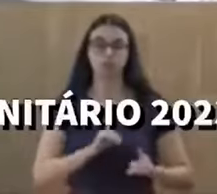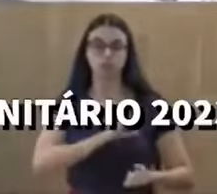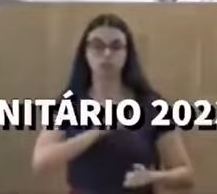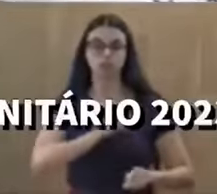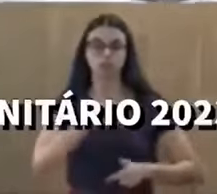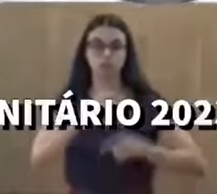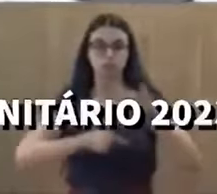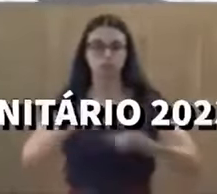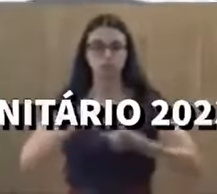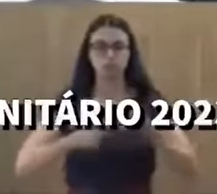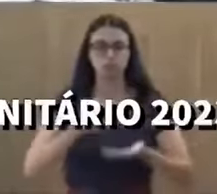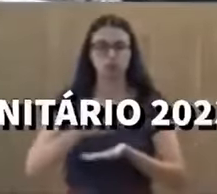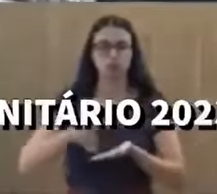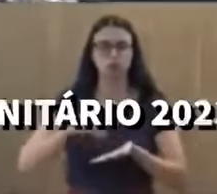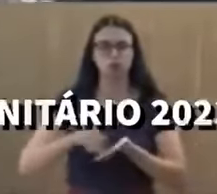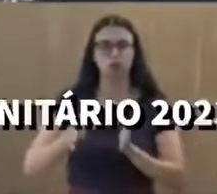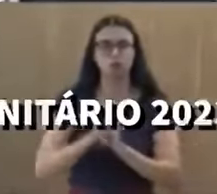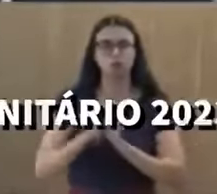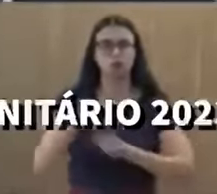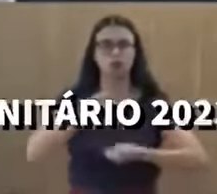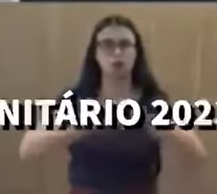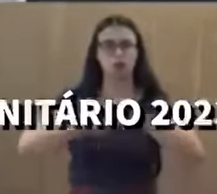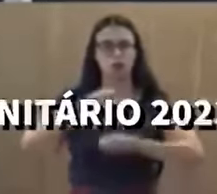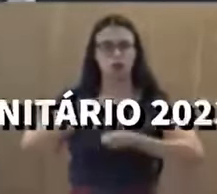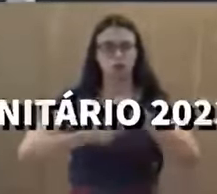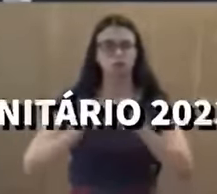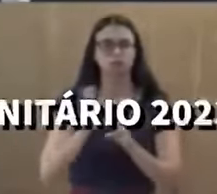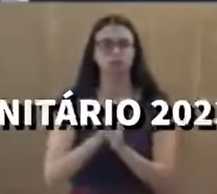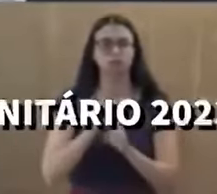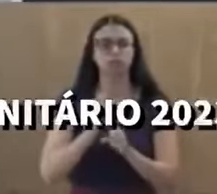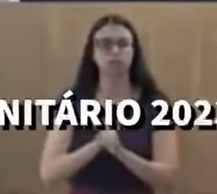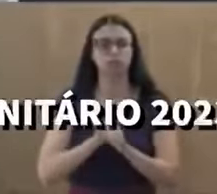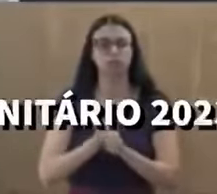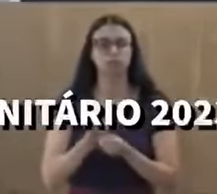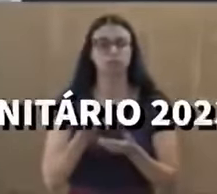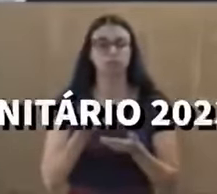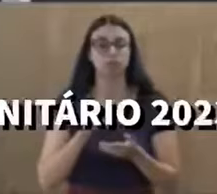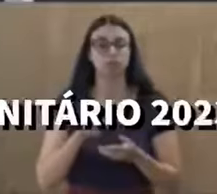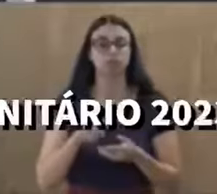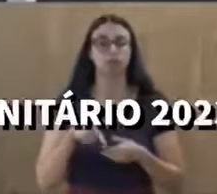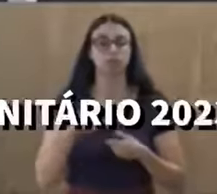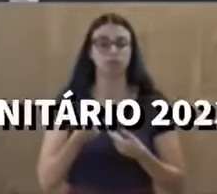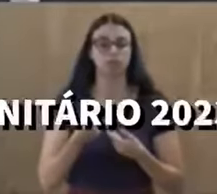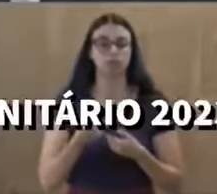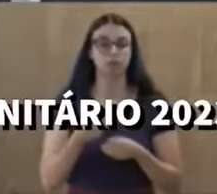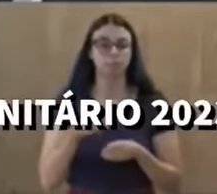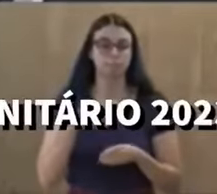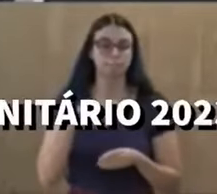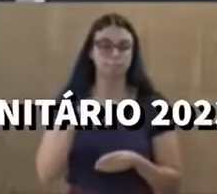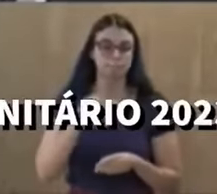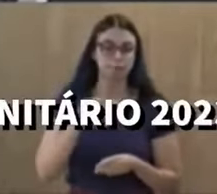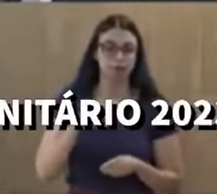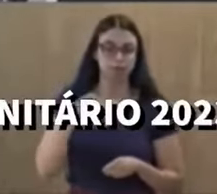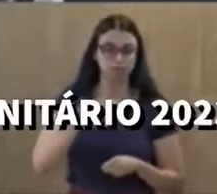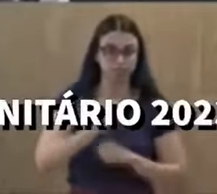contabilidade, mudando-se em 1972 para Divinópolis. Em maio deste ano,